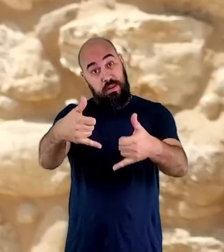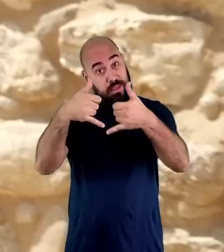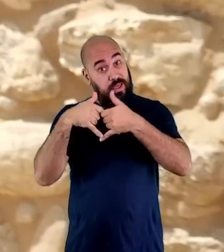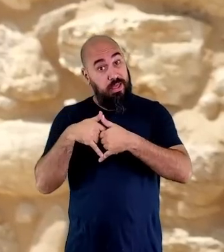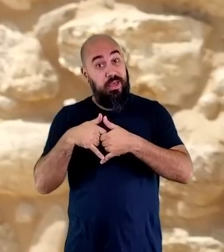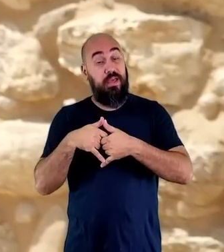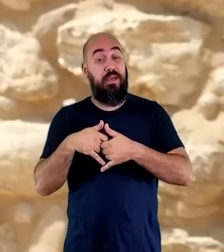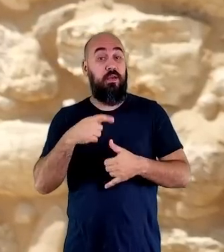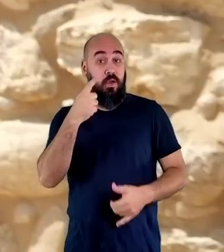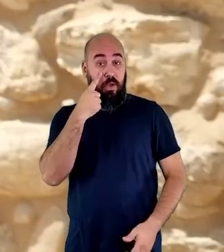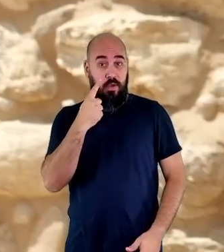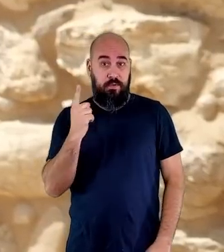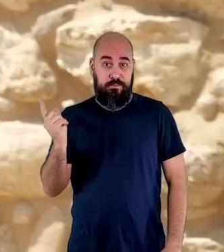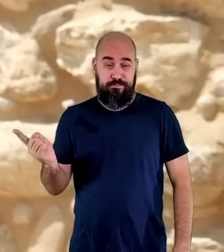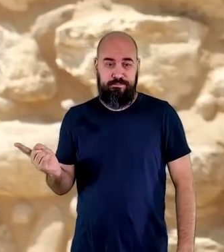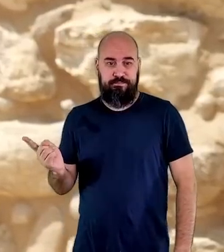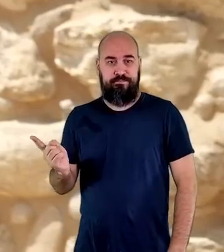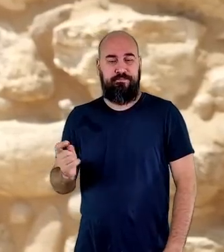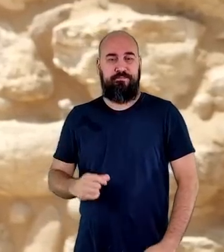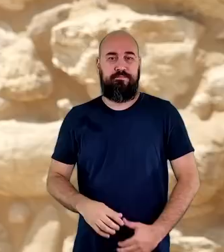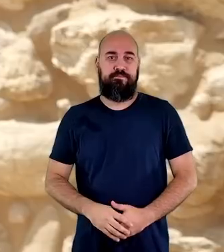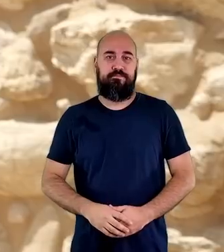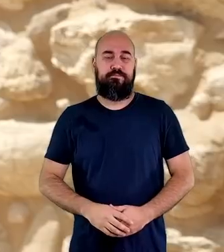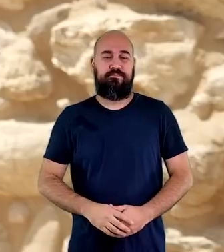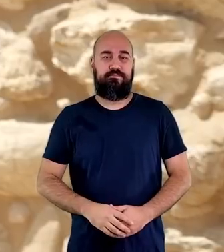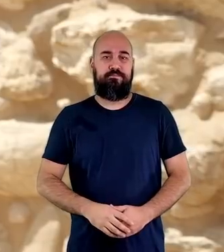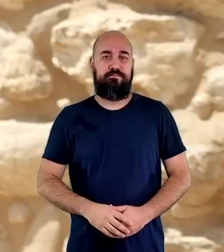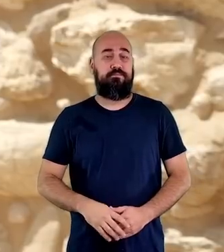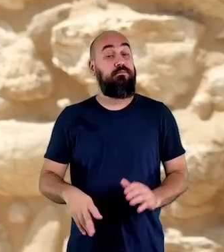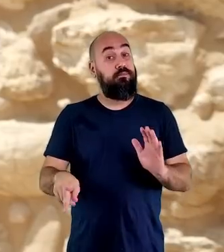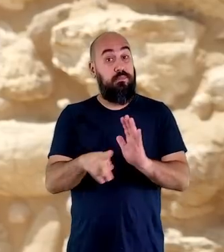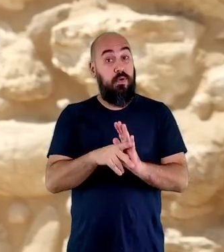operadora 12 21 27 3121 ou acessar